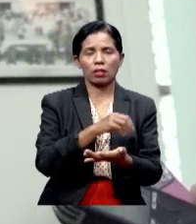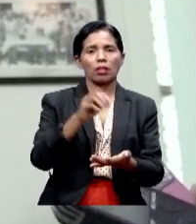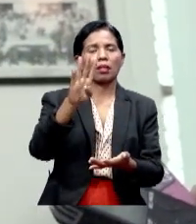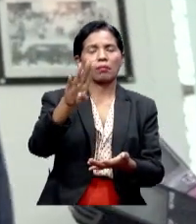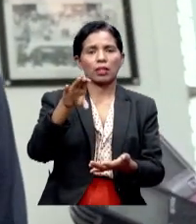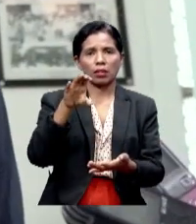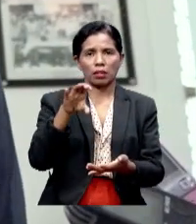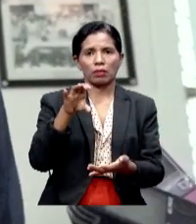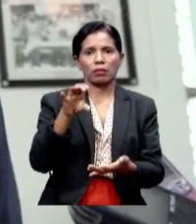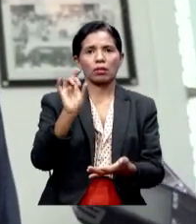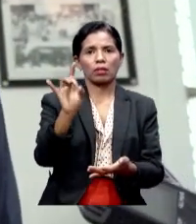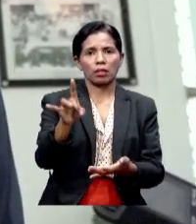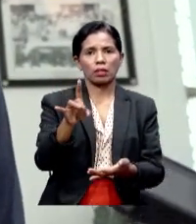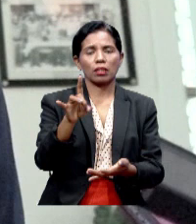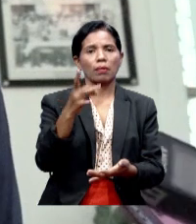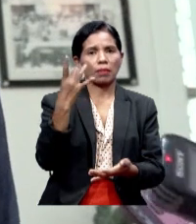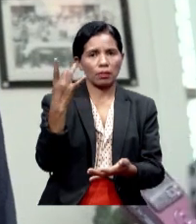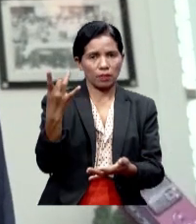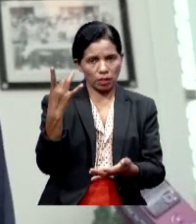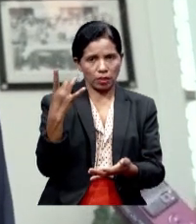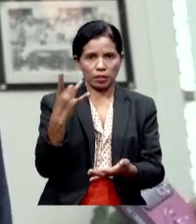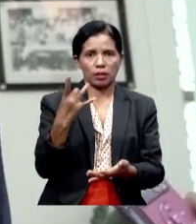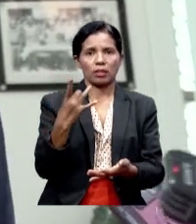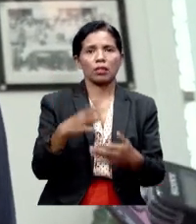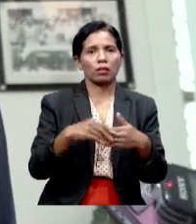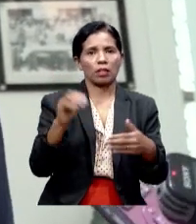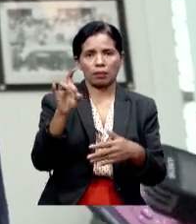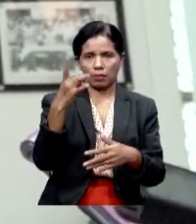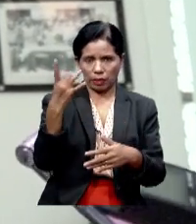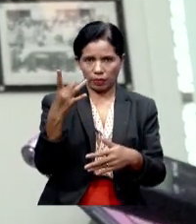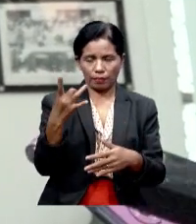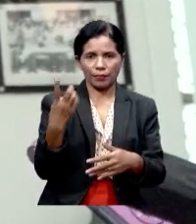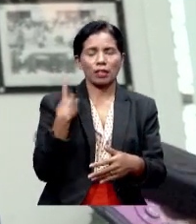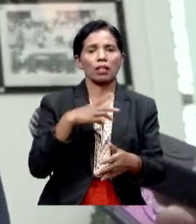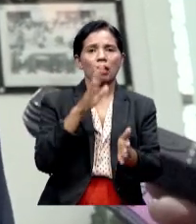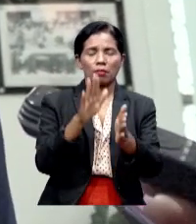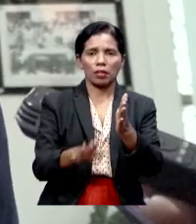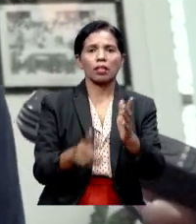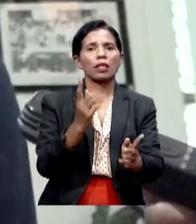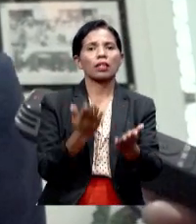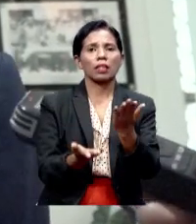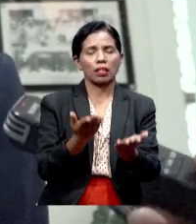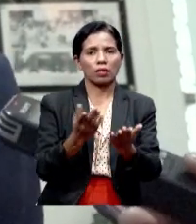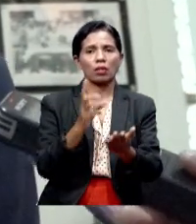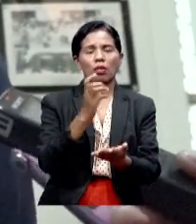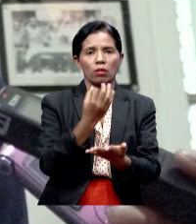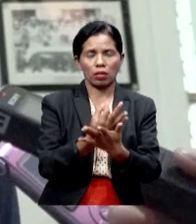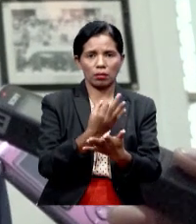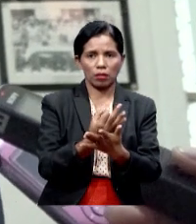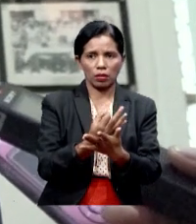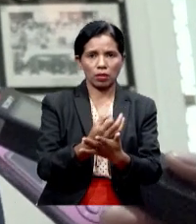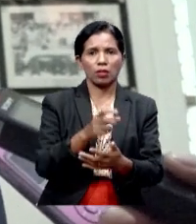1.960.477.418 dólares. Idané significa ita a menos dia teto orçamento idané rusi